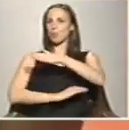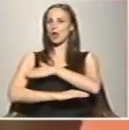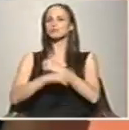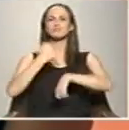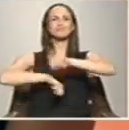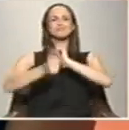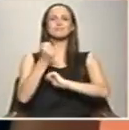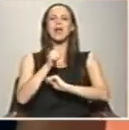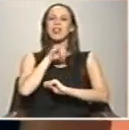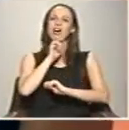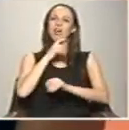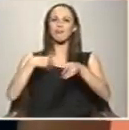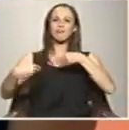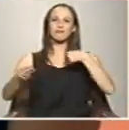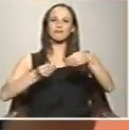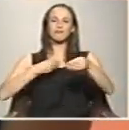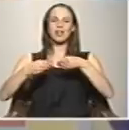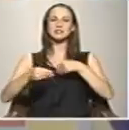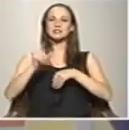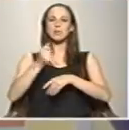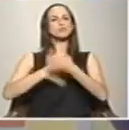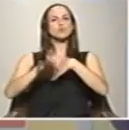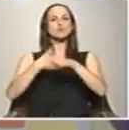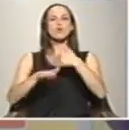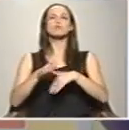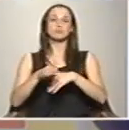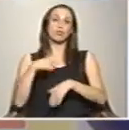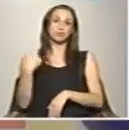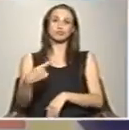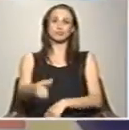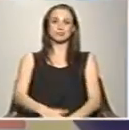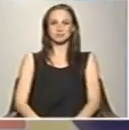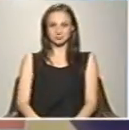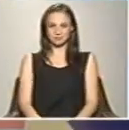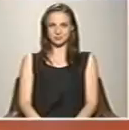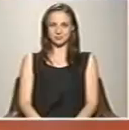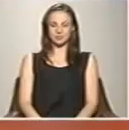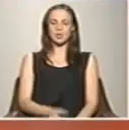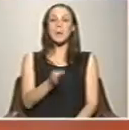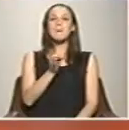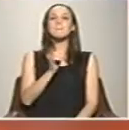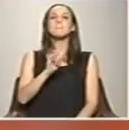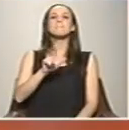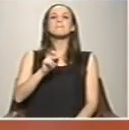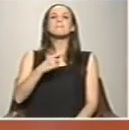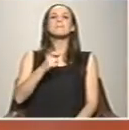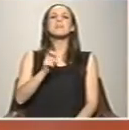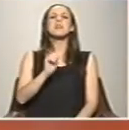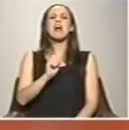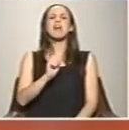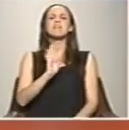certa flexibilidade e agilidade no dia-a-dia. O que é que o Pilates trouxe à sua